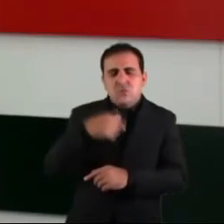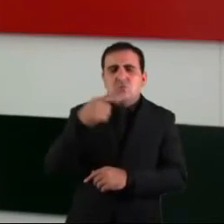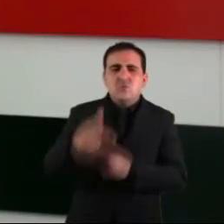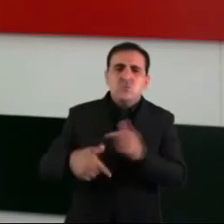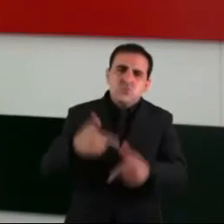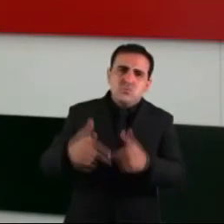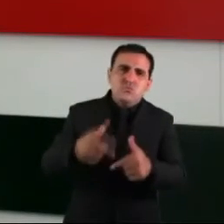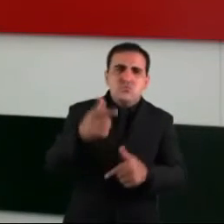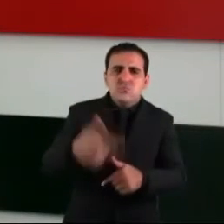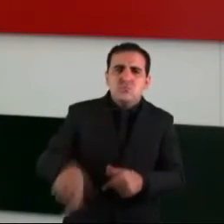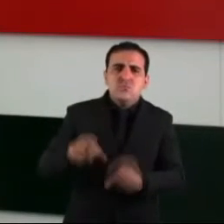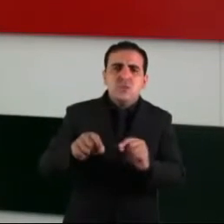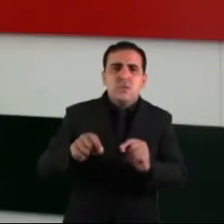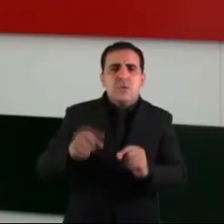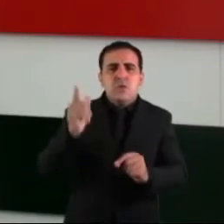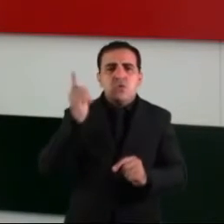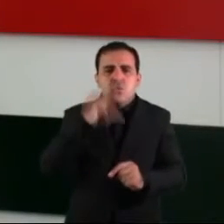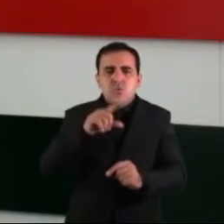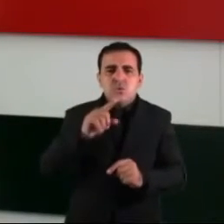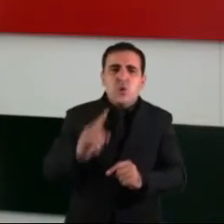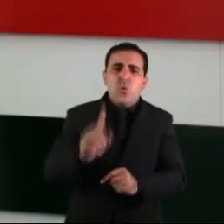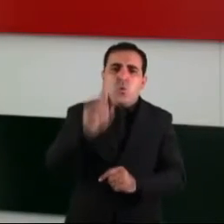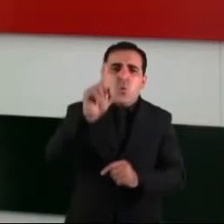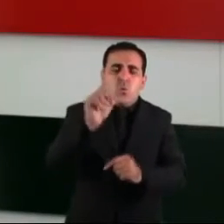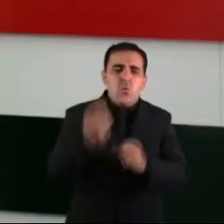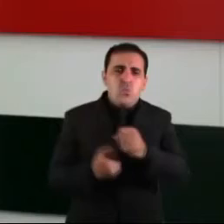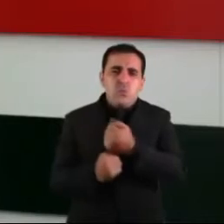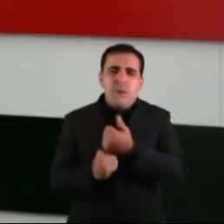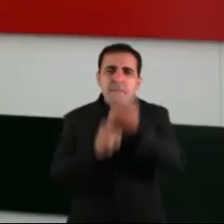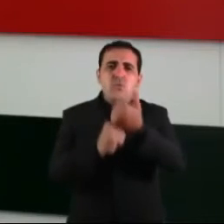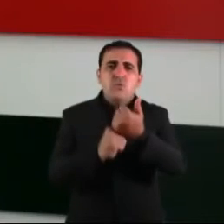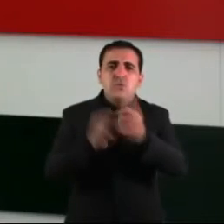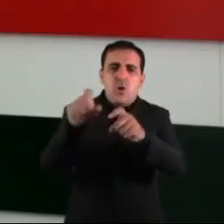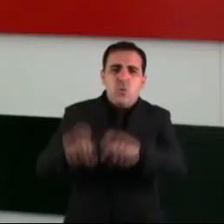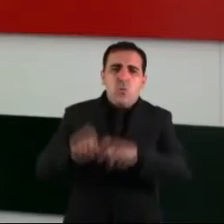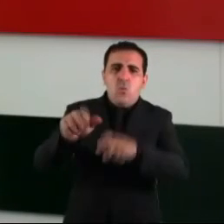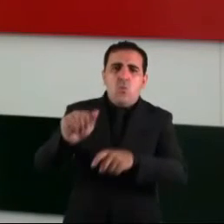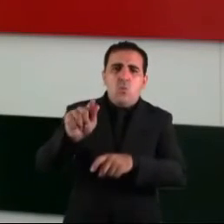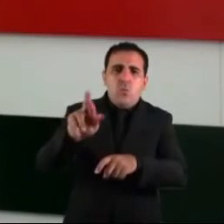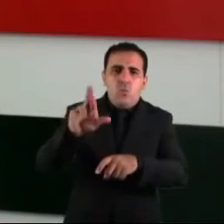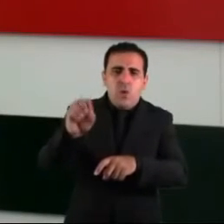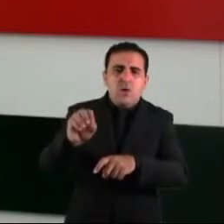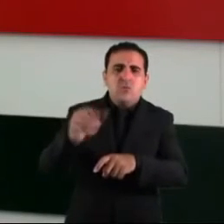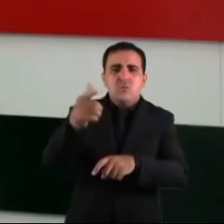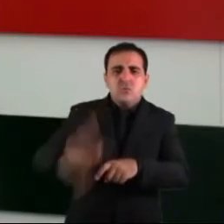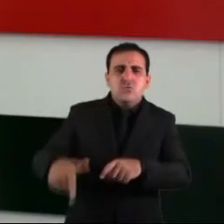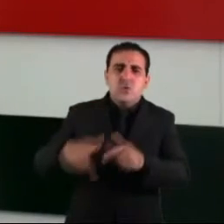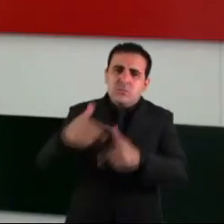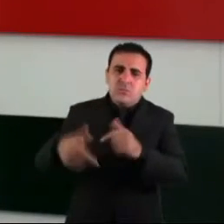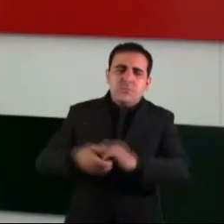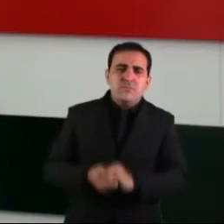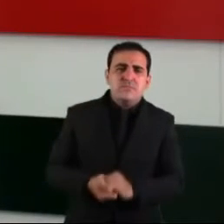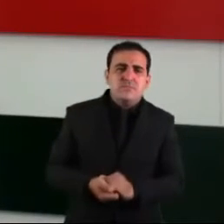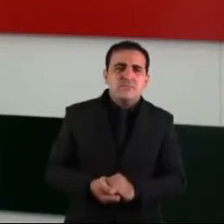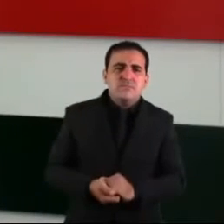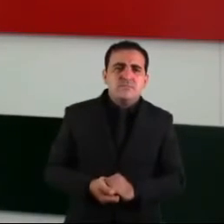possa ter garantido, pelo menos, que um dos pilares da economia brasileira, que é o agronegócio, tenha se mantido dentro da sua normalidade. Então,